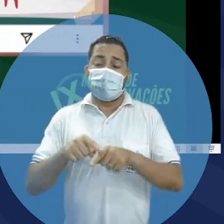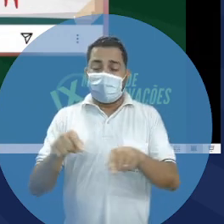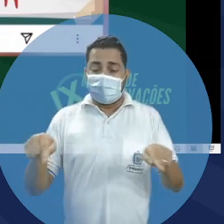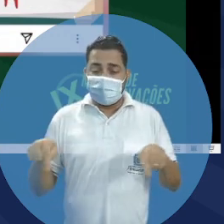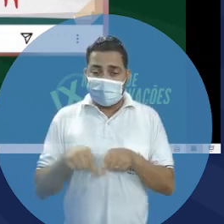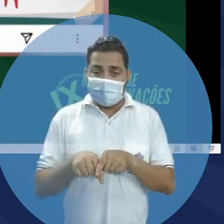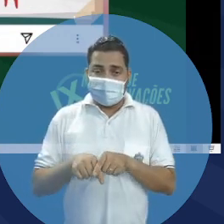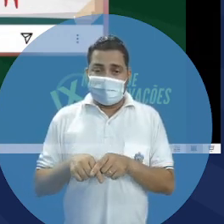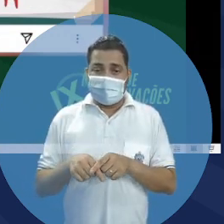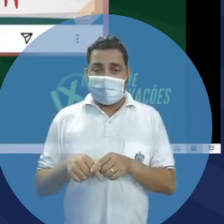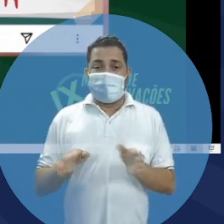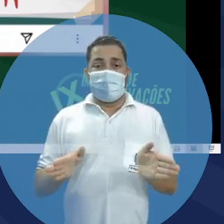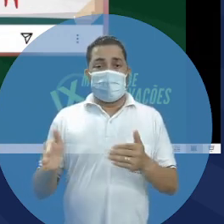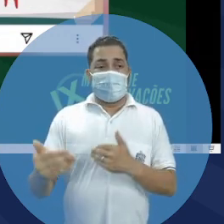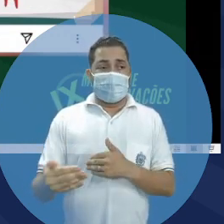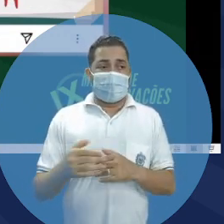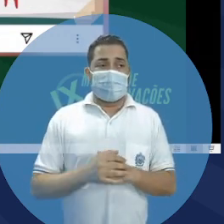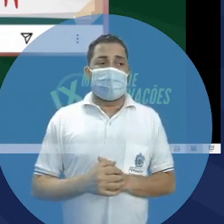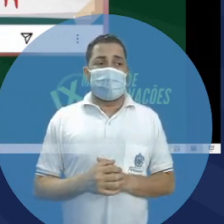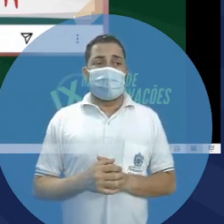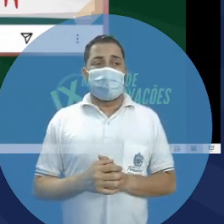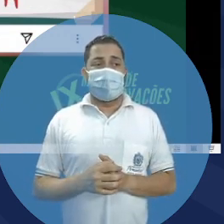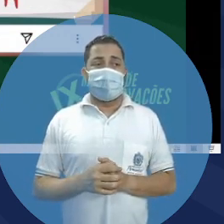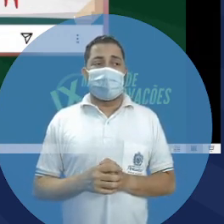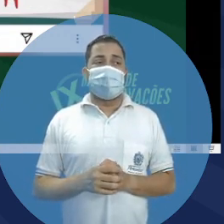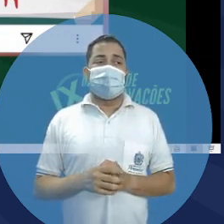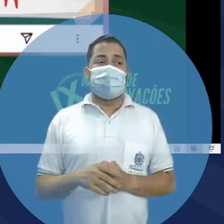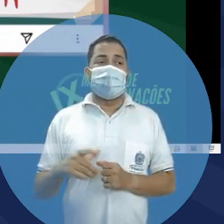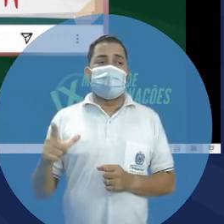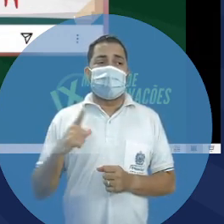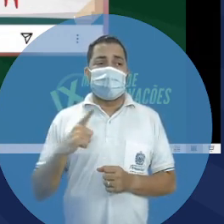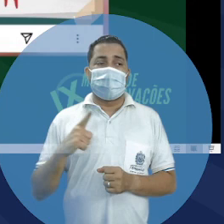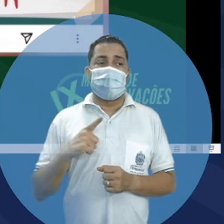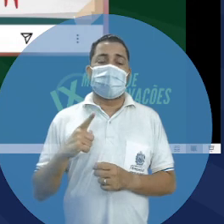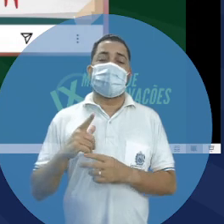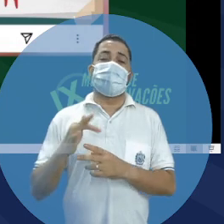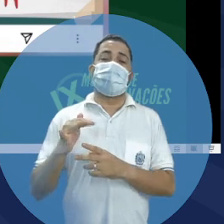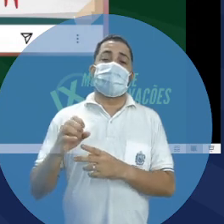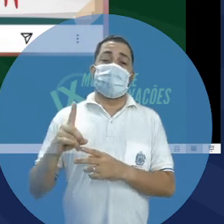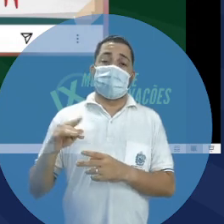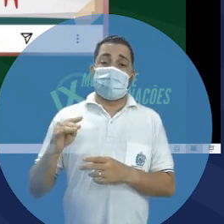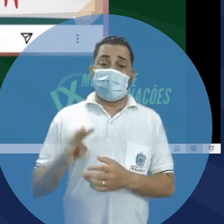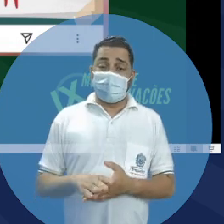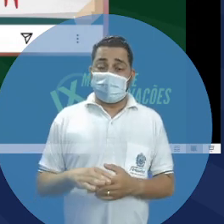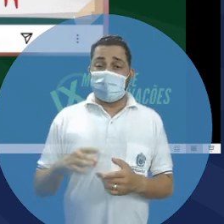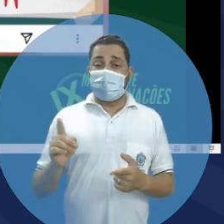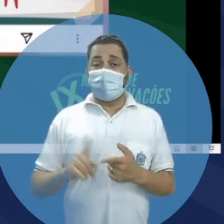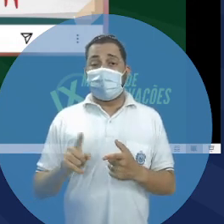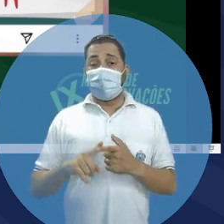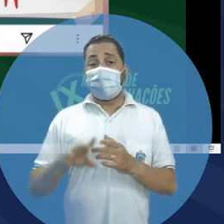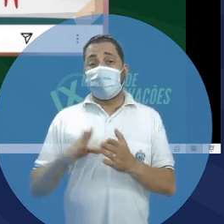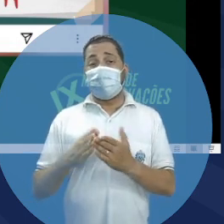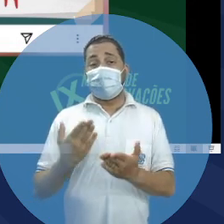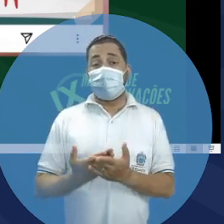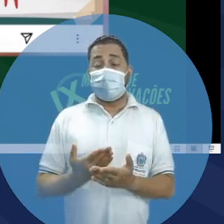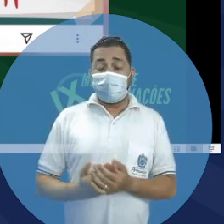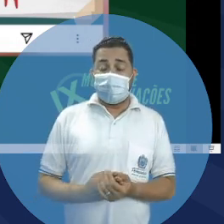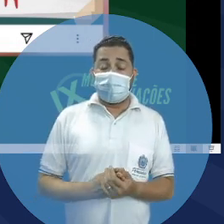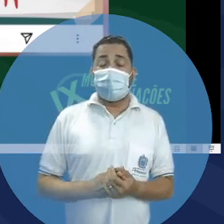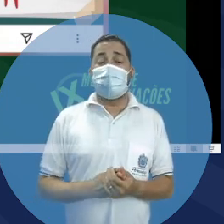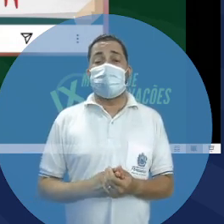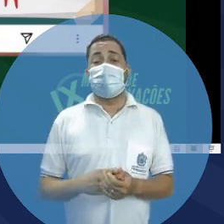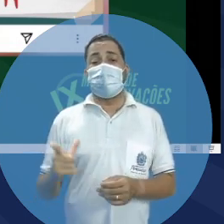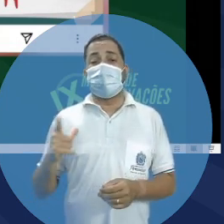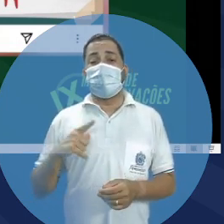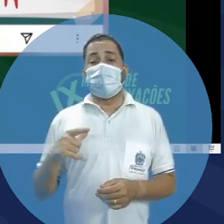absorvente, desodorante, pasta de dente. Elas colocam também papel higiênico,